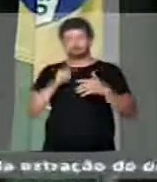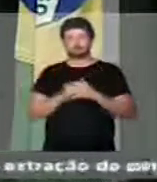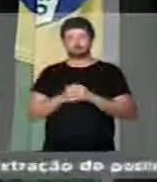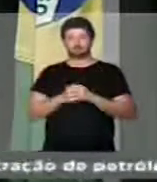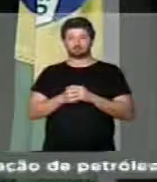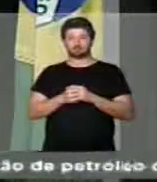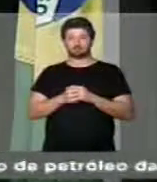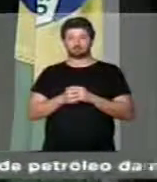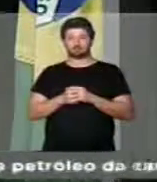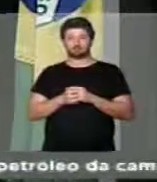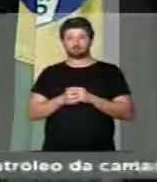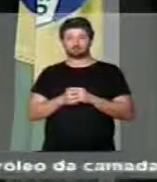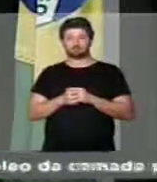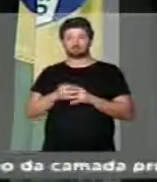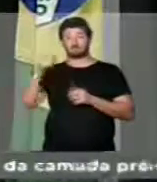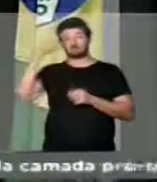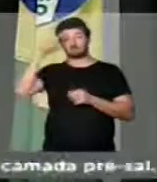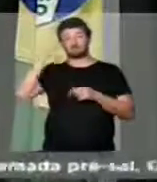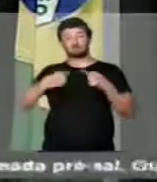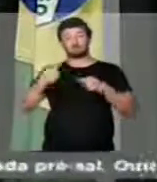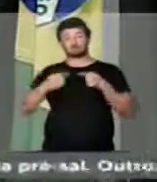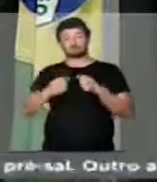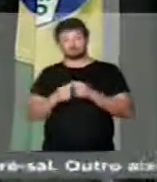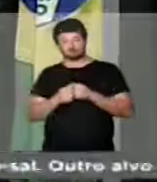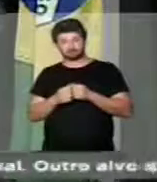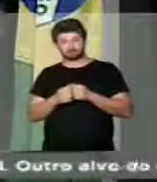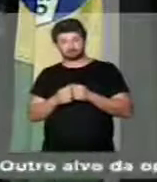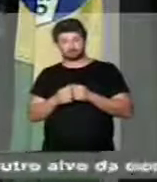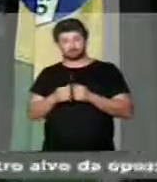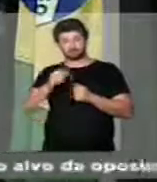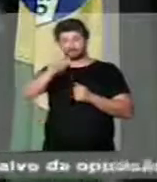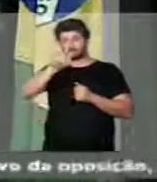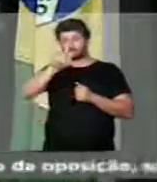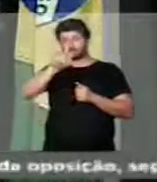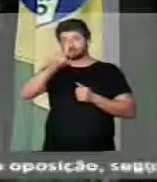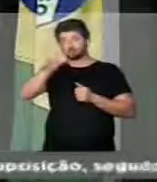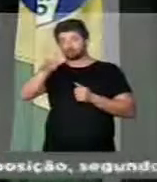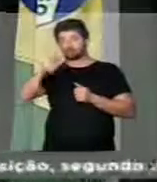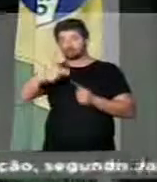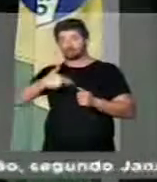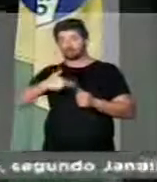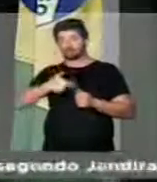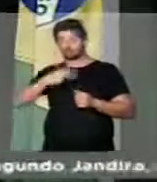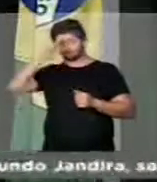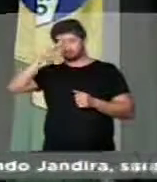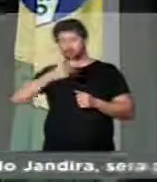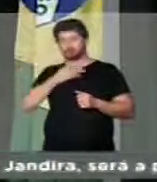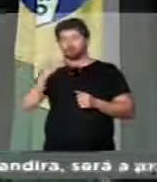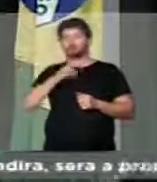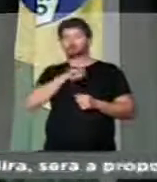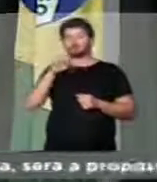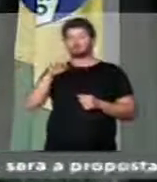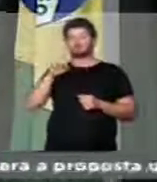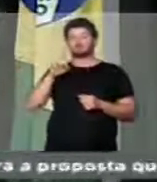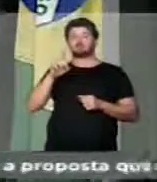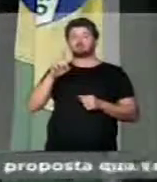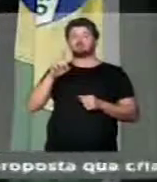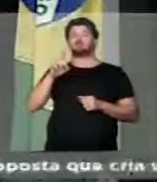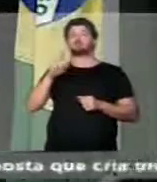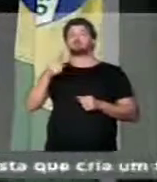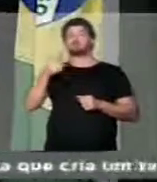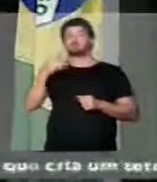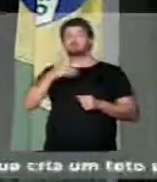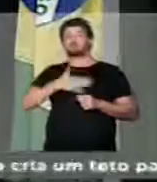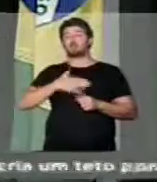Muito anotado na história da política. Getúlio suicidou-se em 24 de agosto de